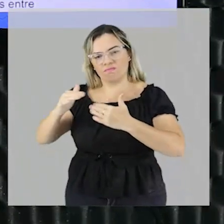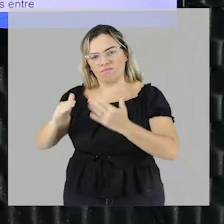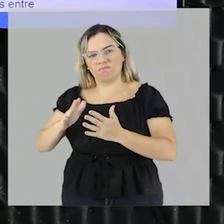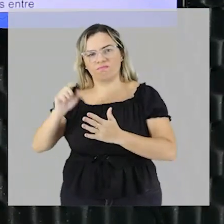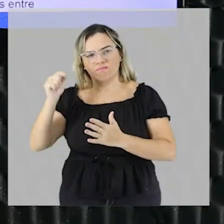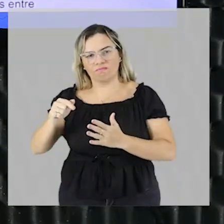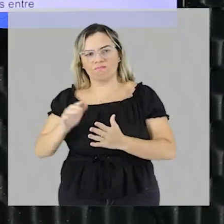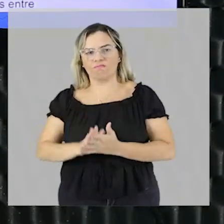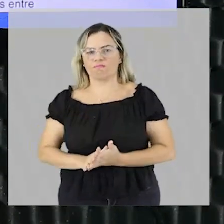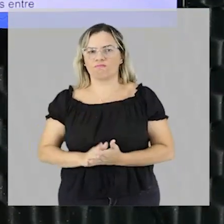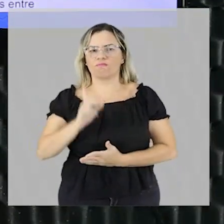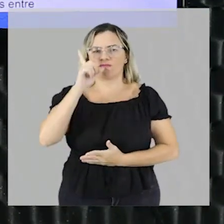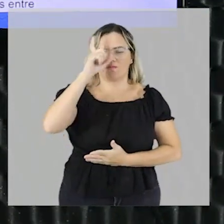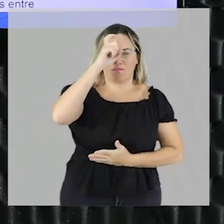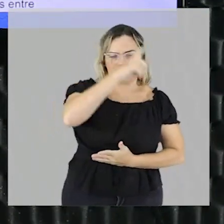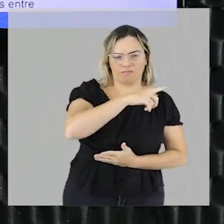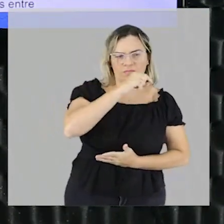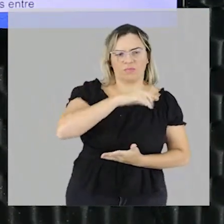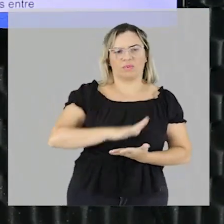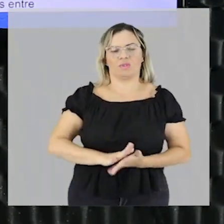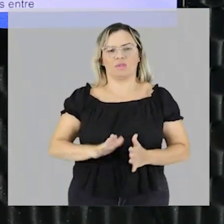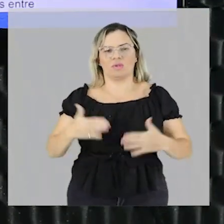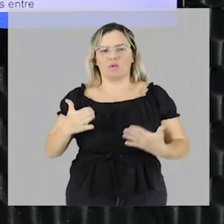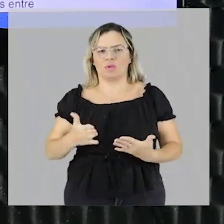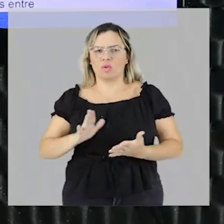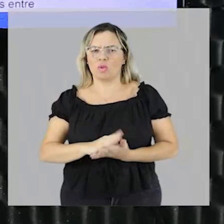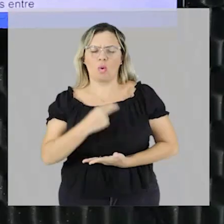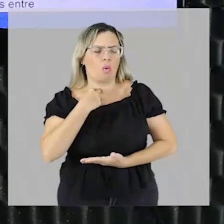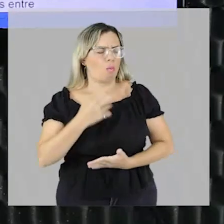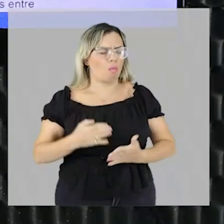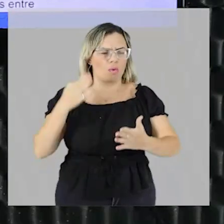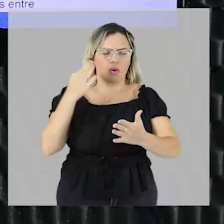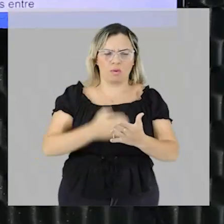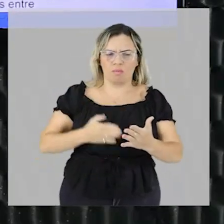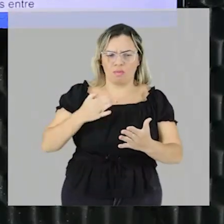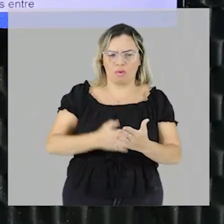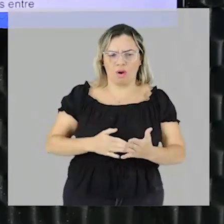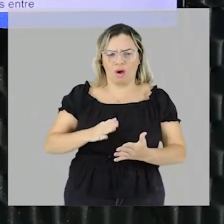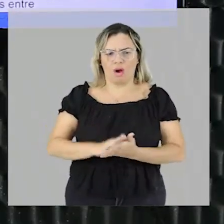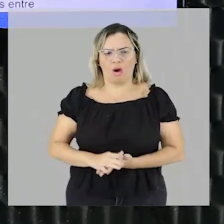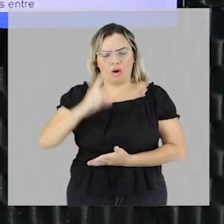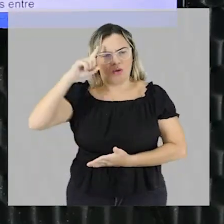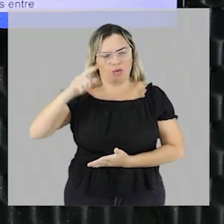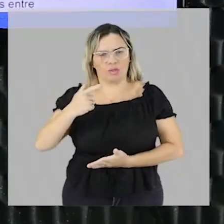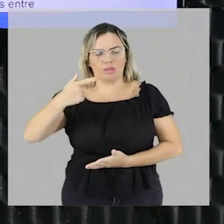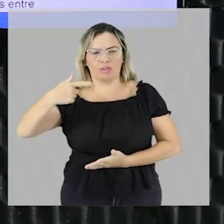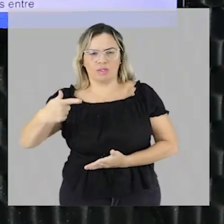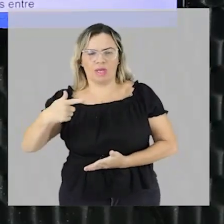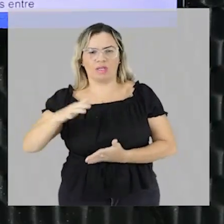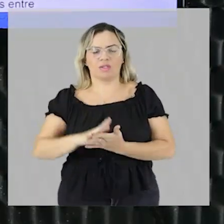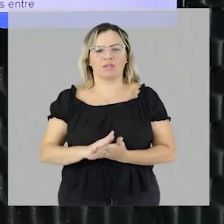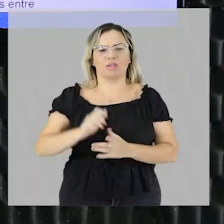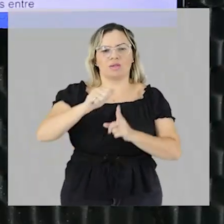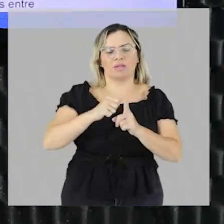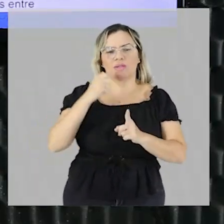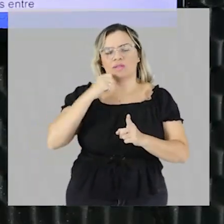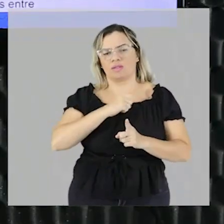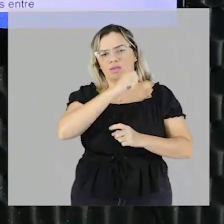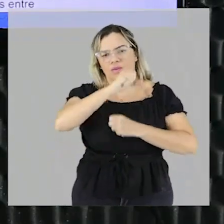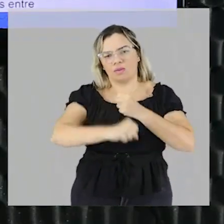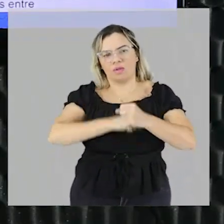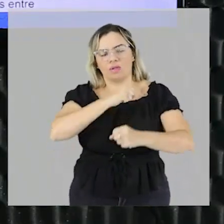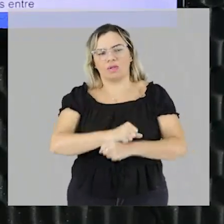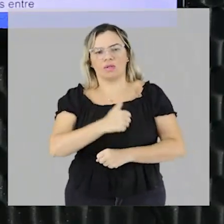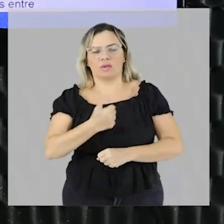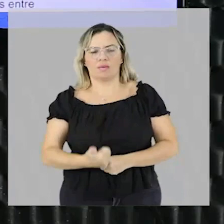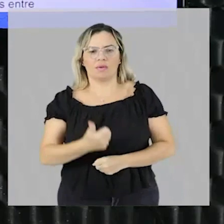complexo, um processo que não pode se limitar ao 7 de setembro de 1822. Um processo